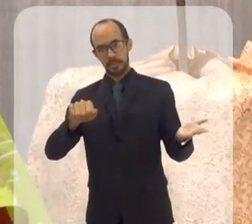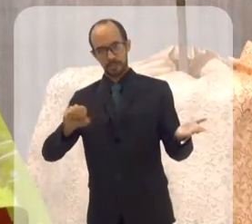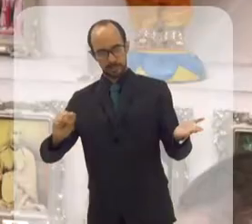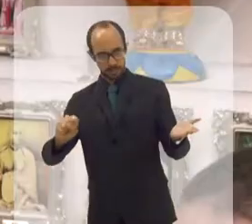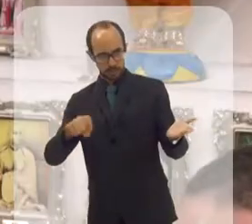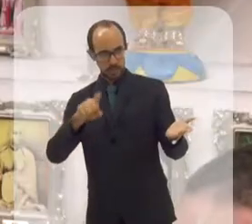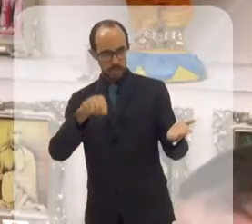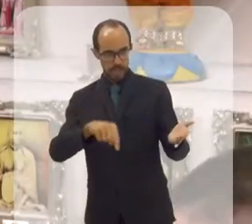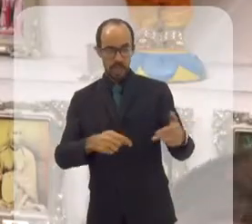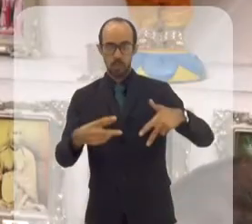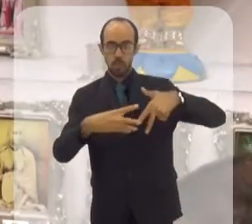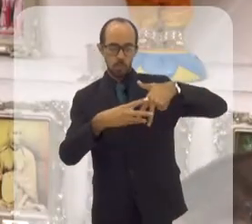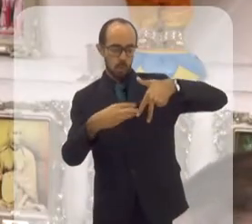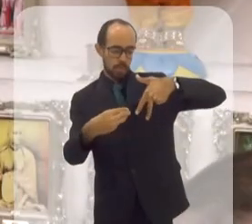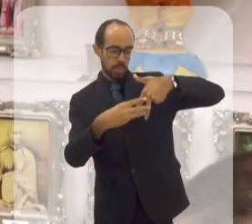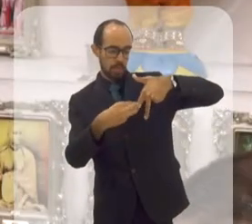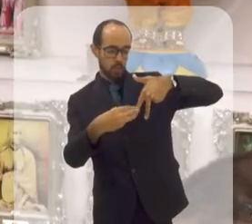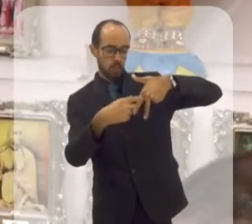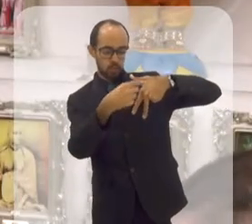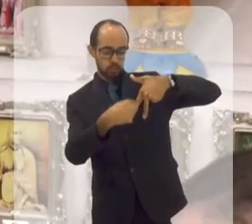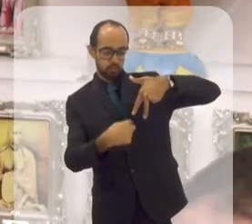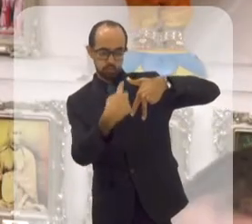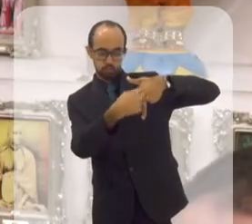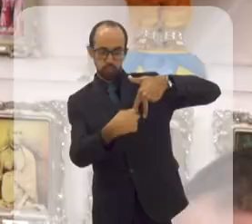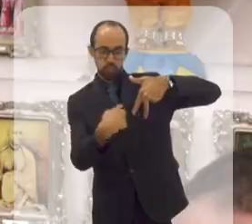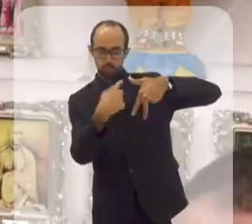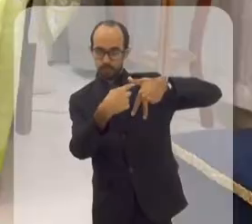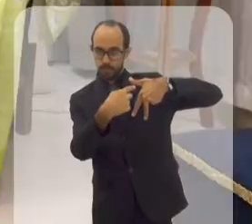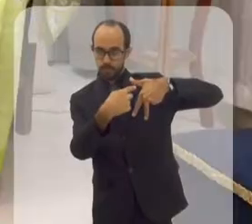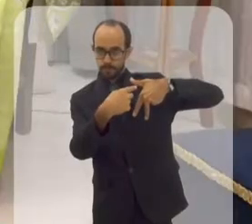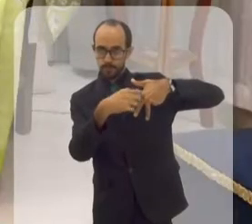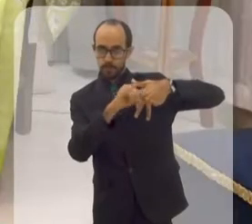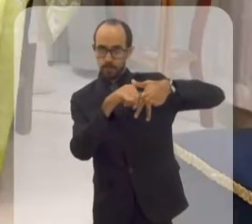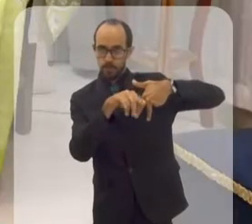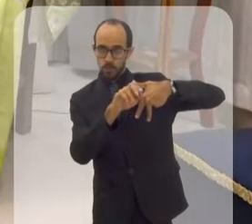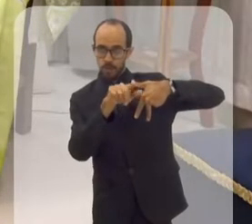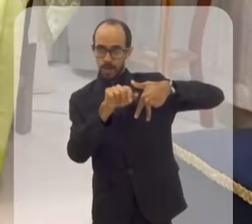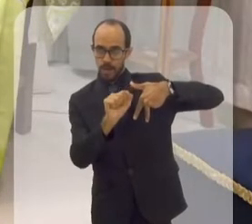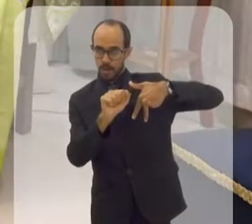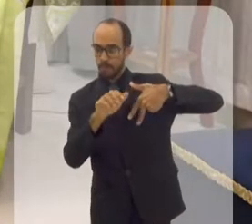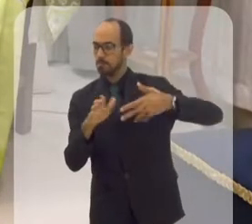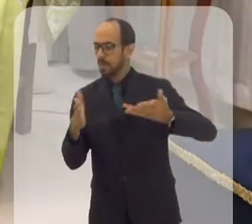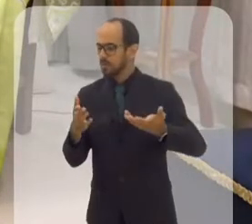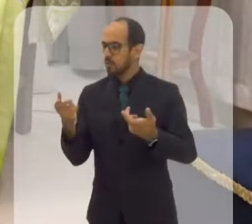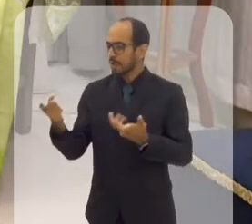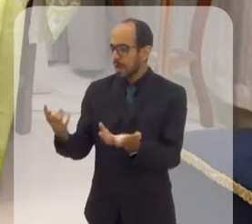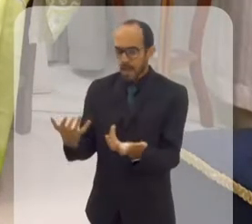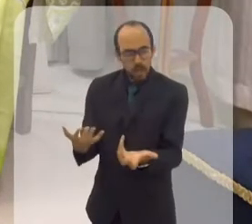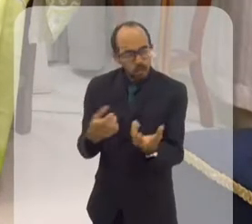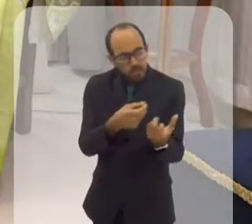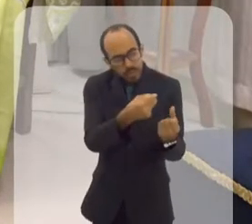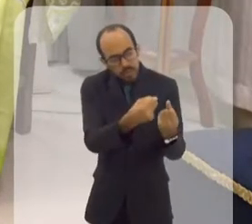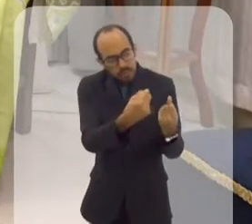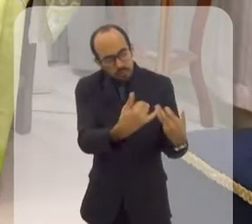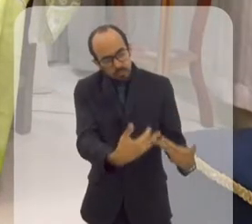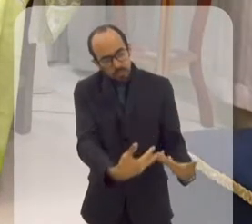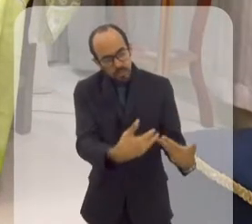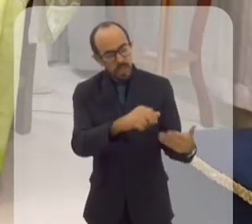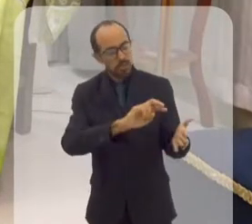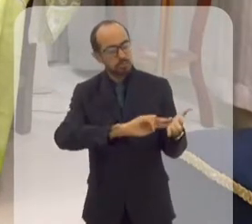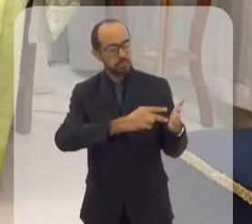posturas, tá? Certo, da yoga. Mas também queria que você fosse falando a respeito para a gente Tá. o